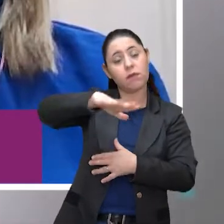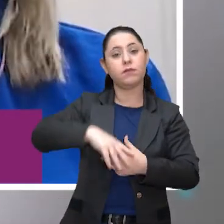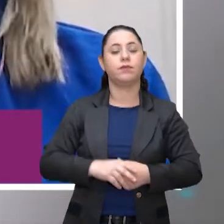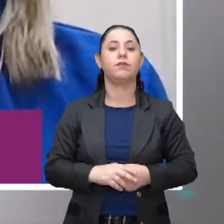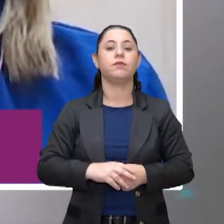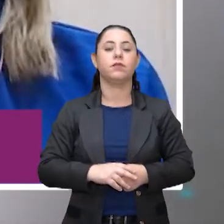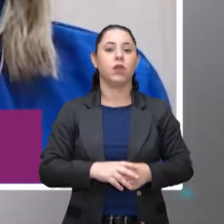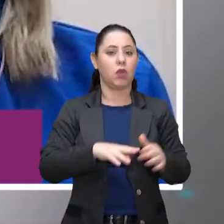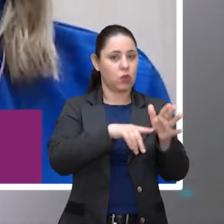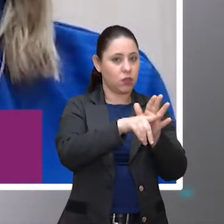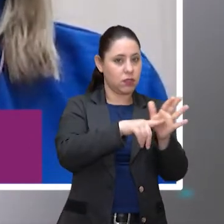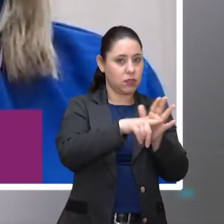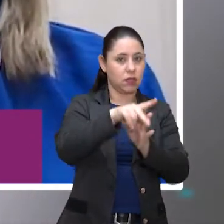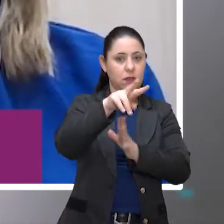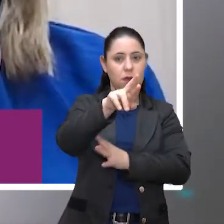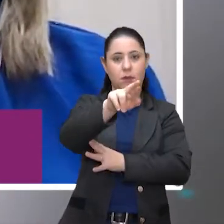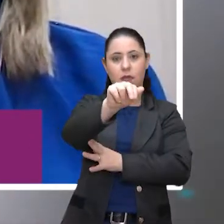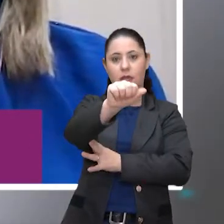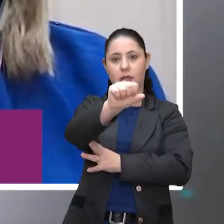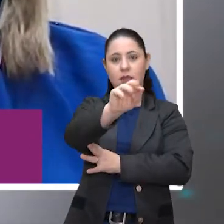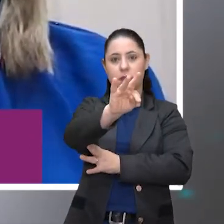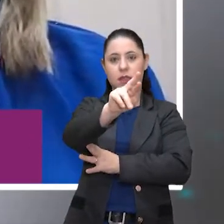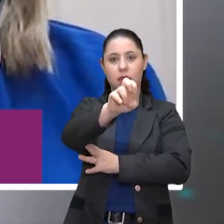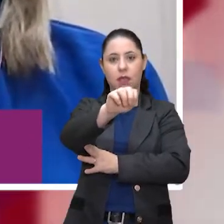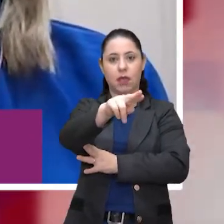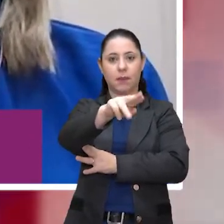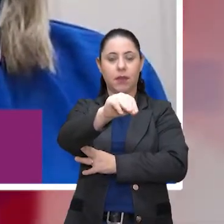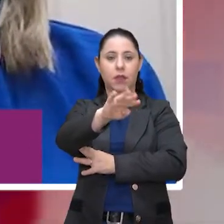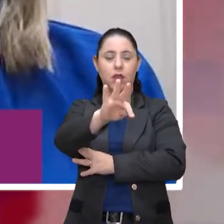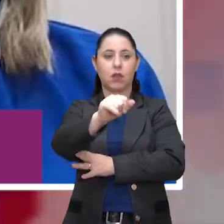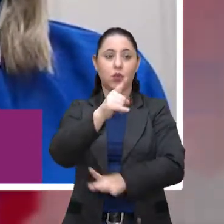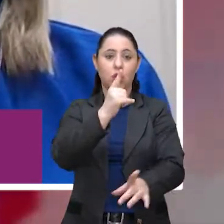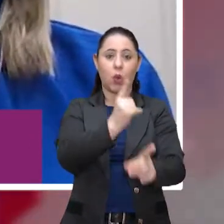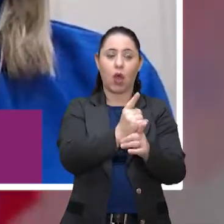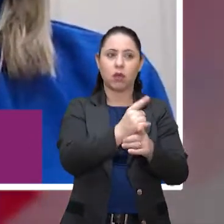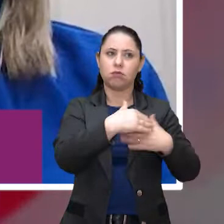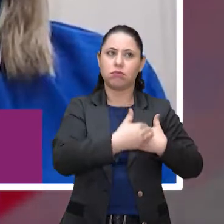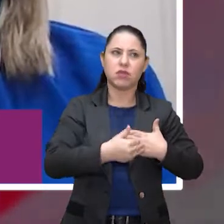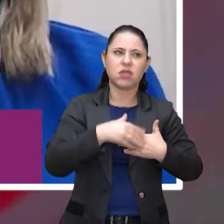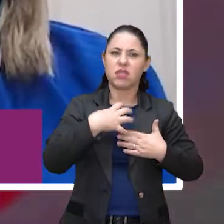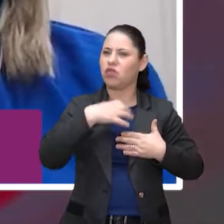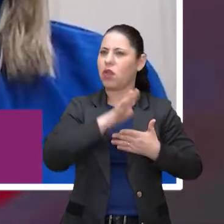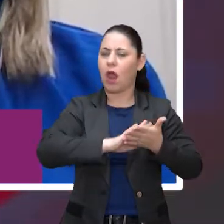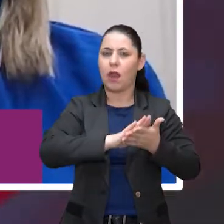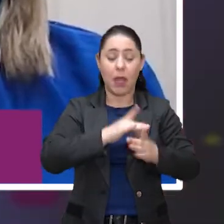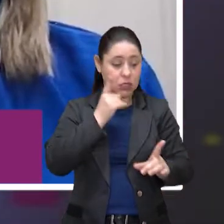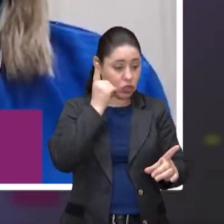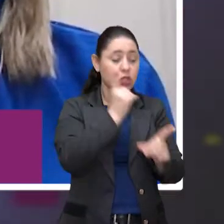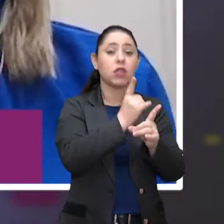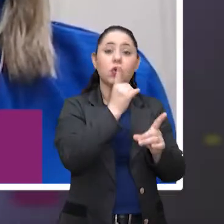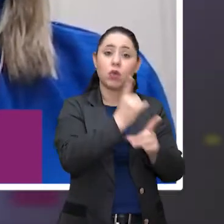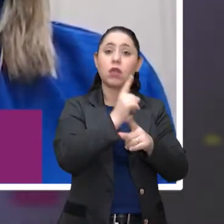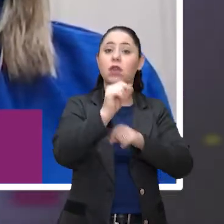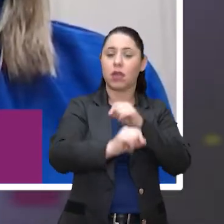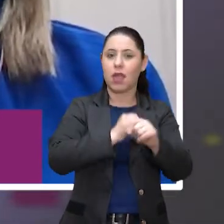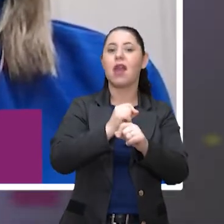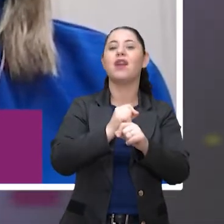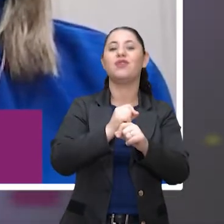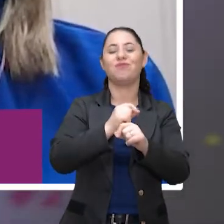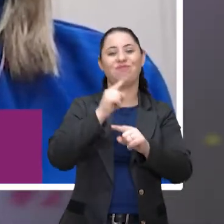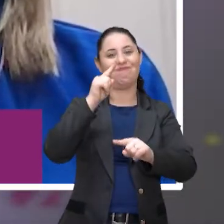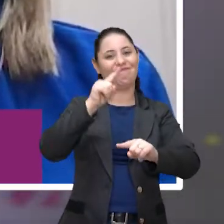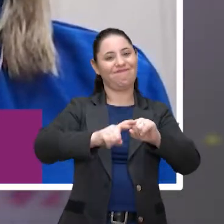de rastreamento conseguem detectar não palpável, que é o X da questão. Quanto